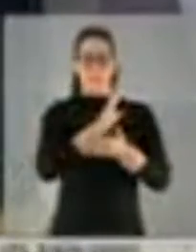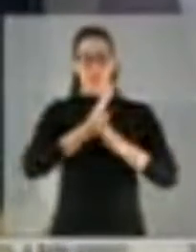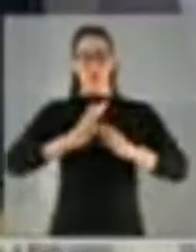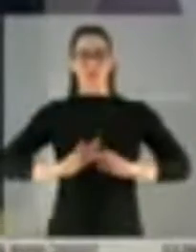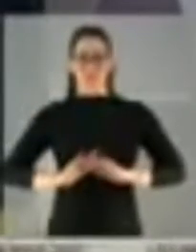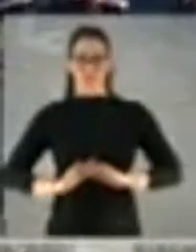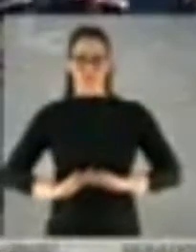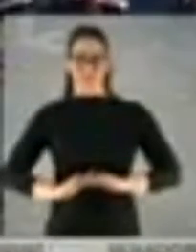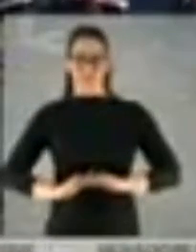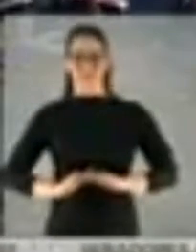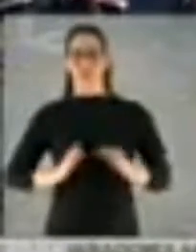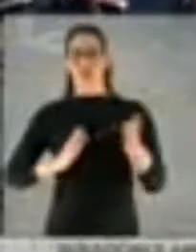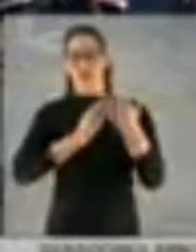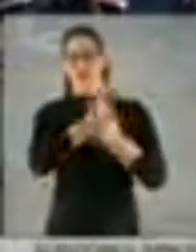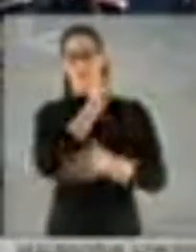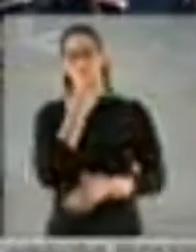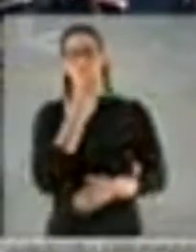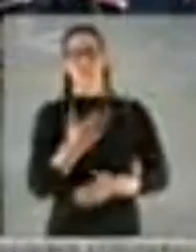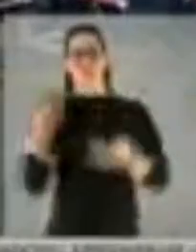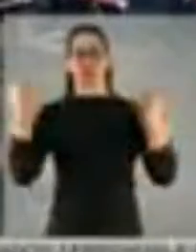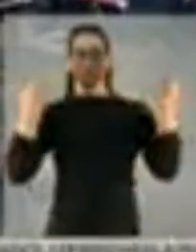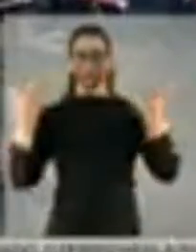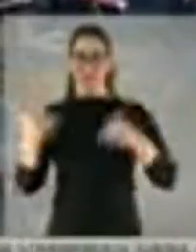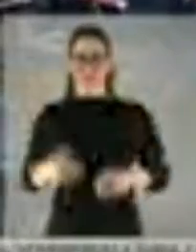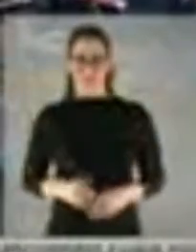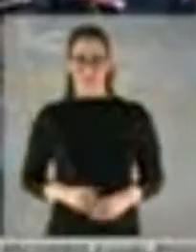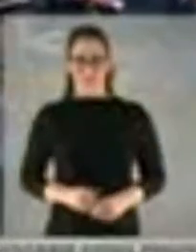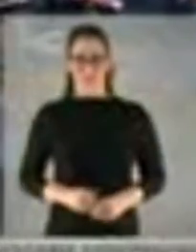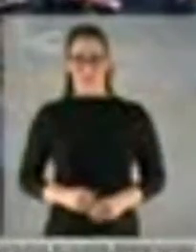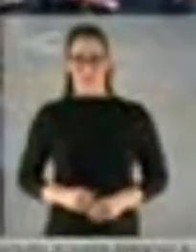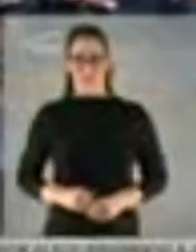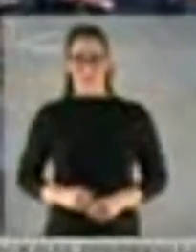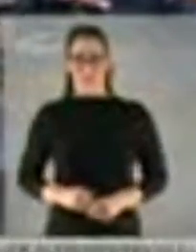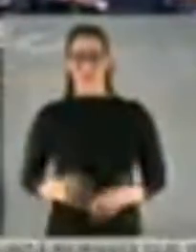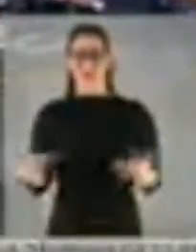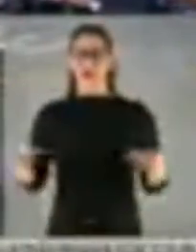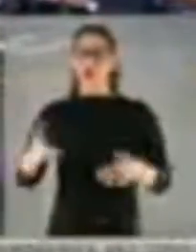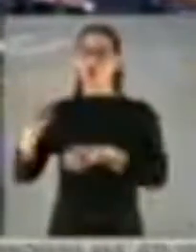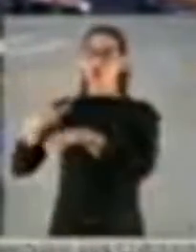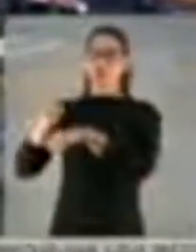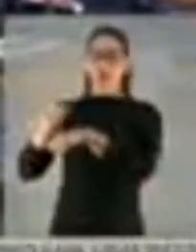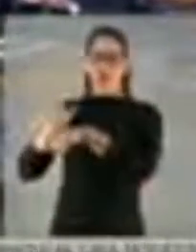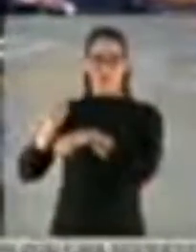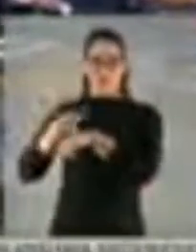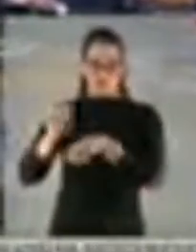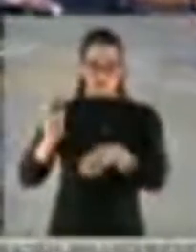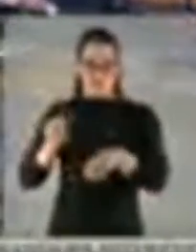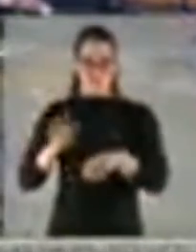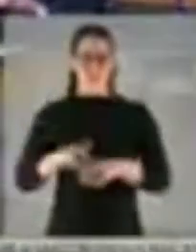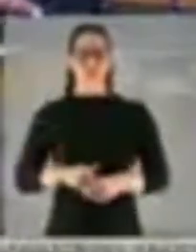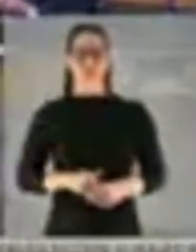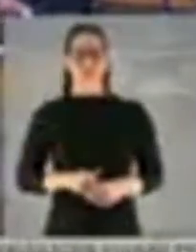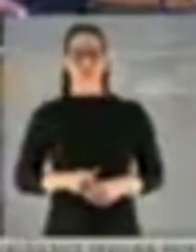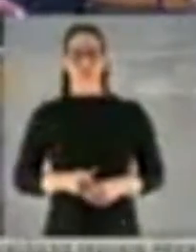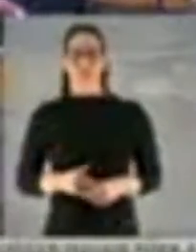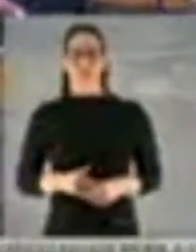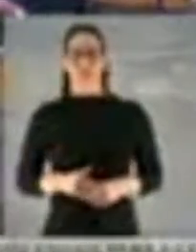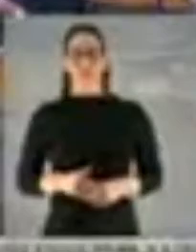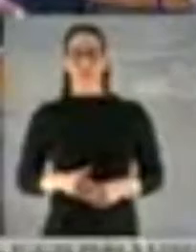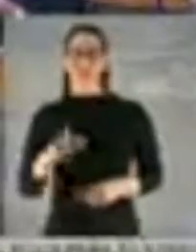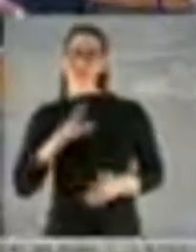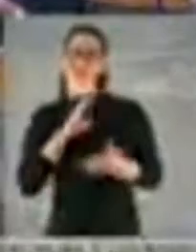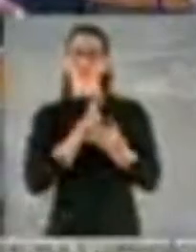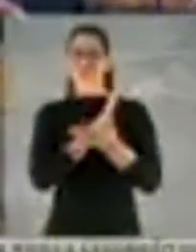como estão. Aprovados os pedidos de informação. Agora, convocações. Nós temos aqui